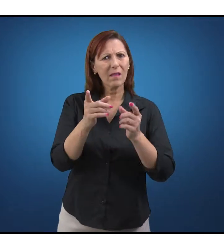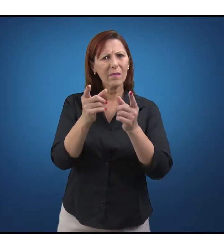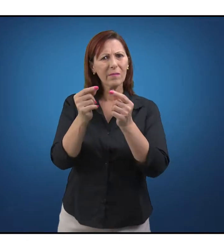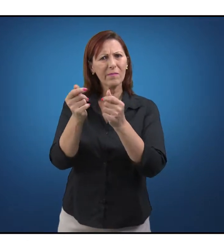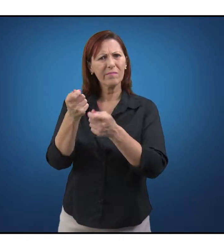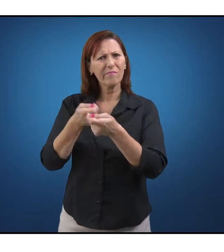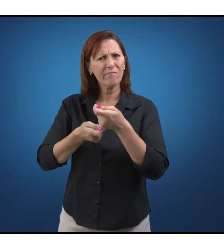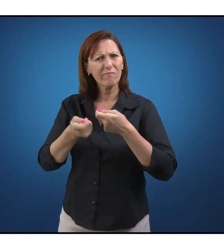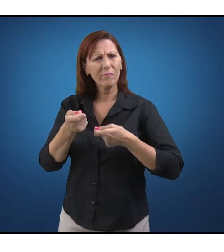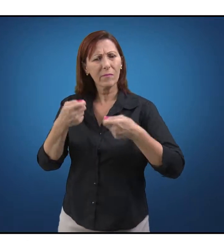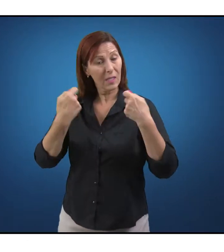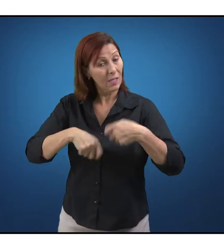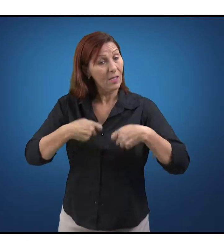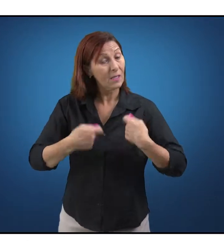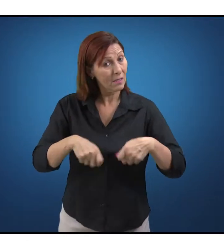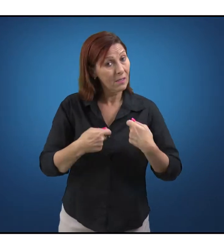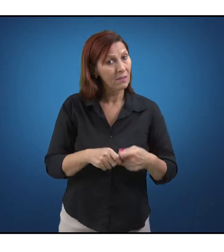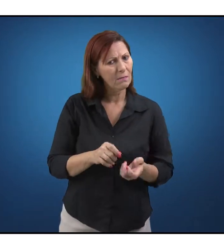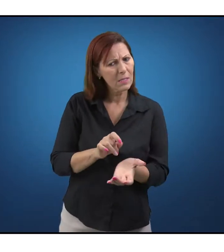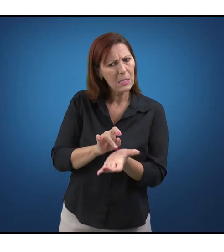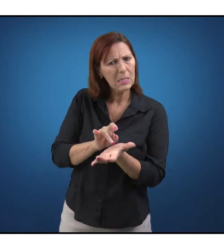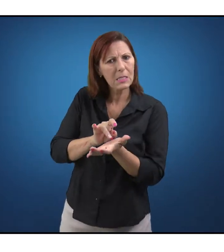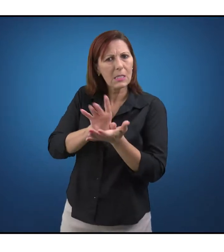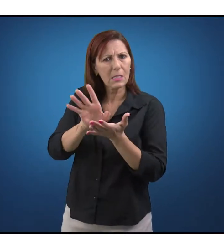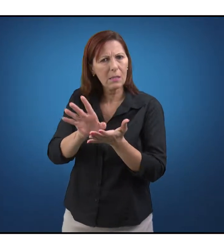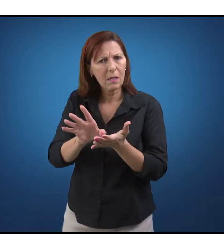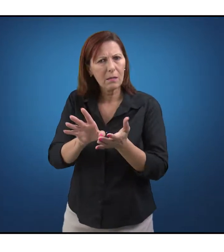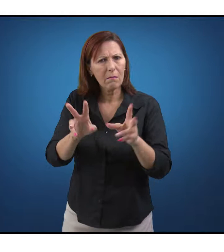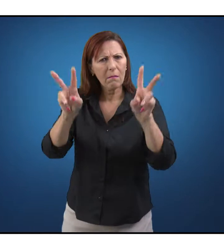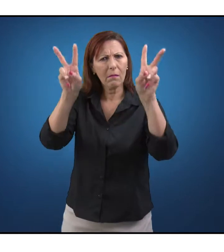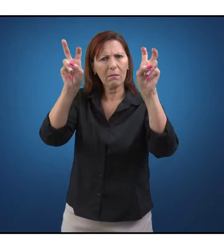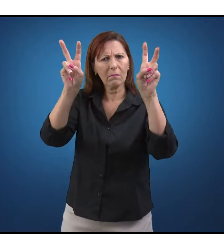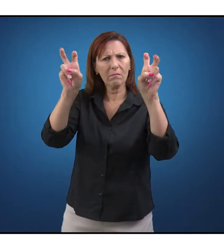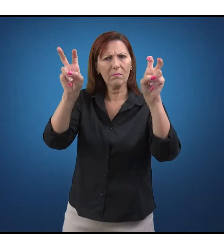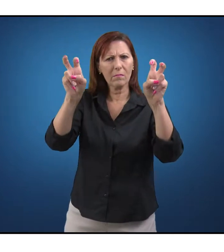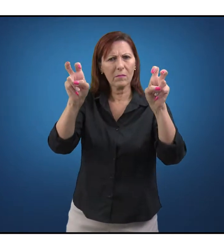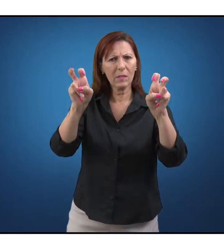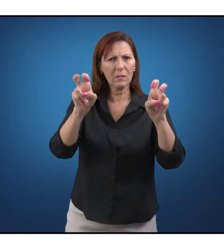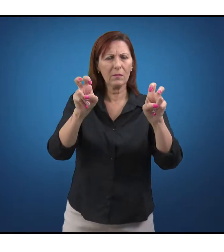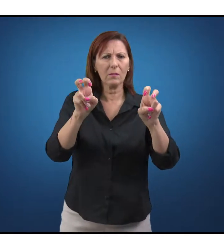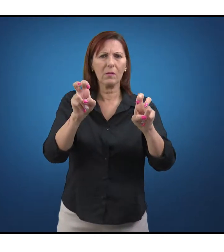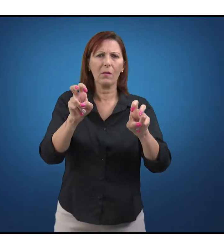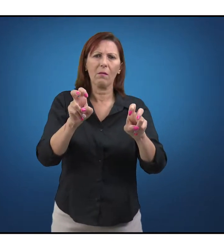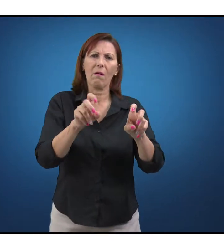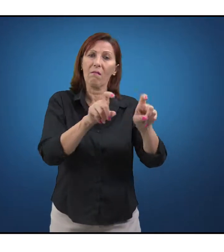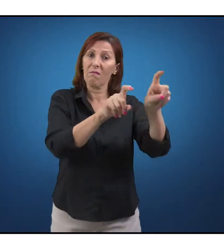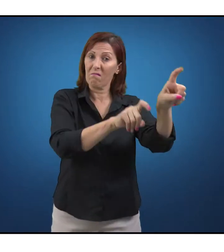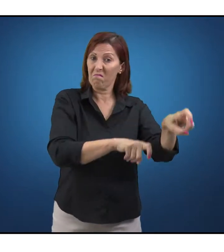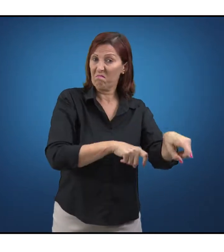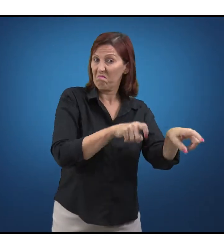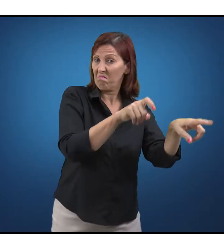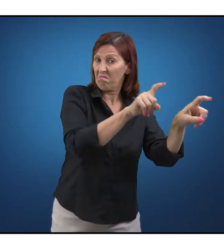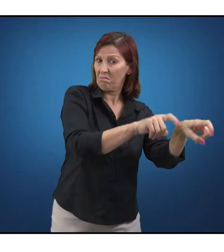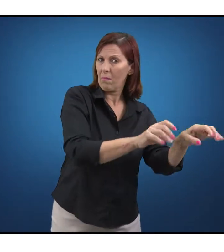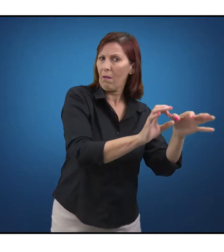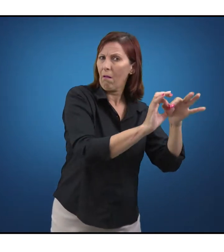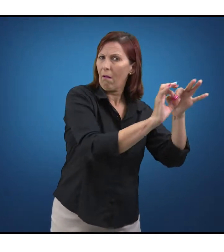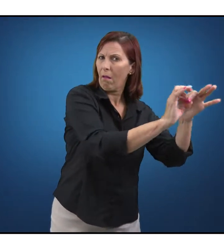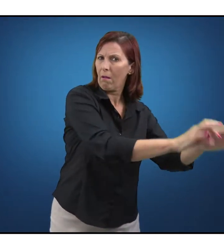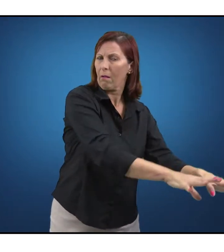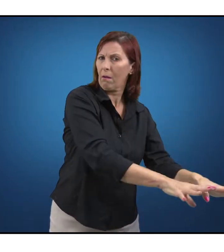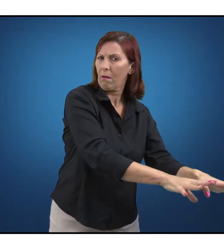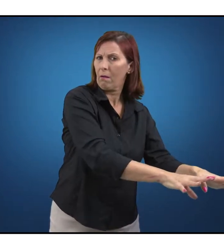econômicas, necessitou sair de um aspecto de um estado agrícola, rural, de